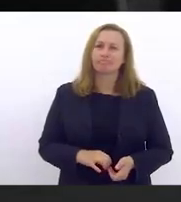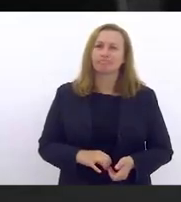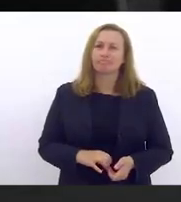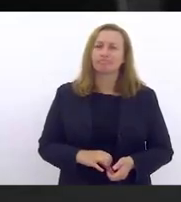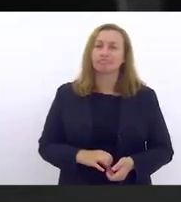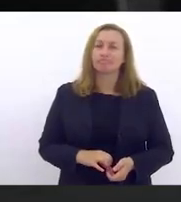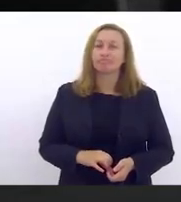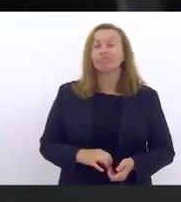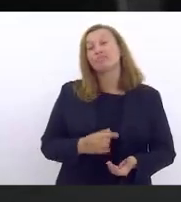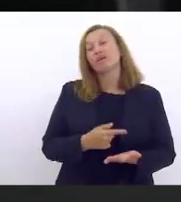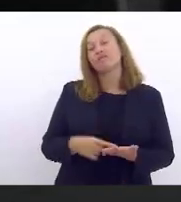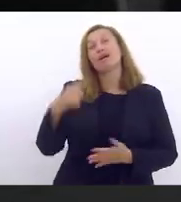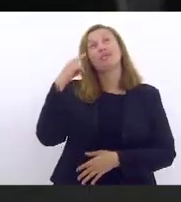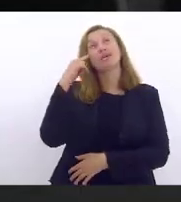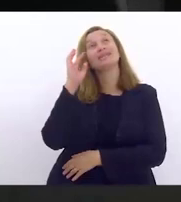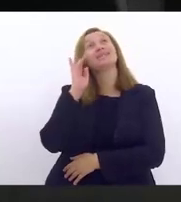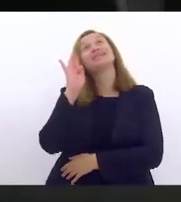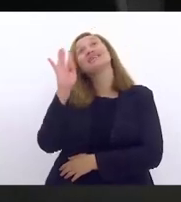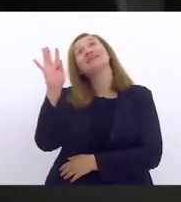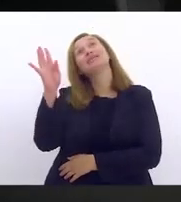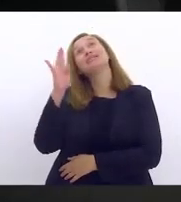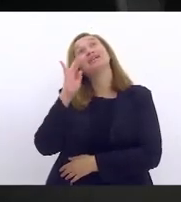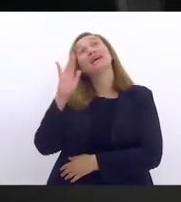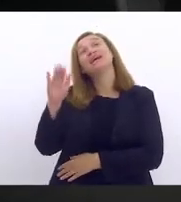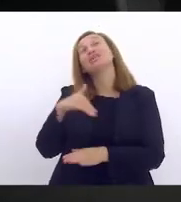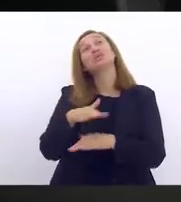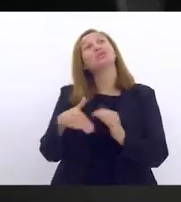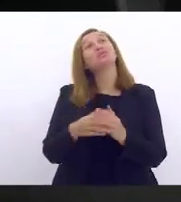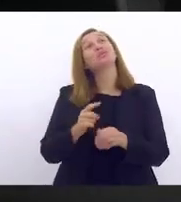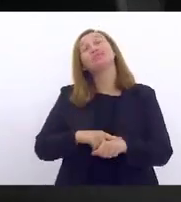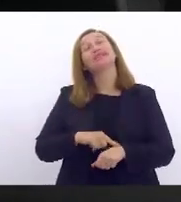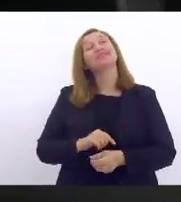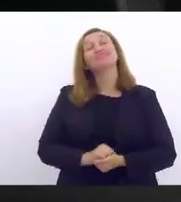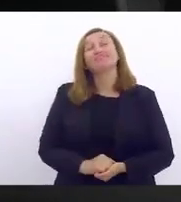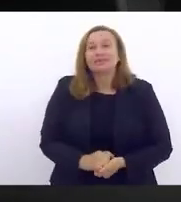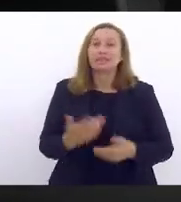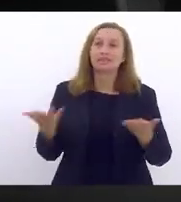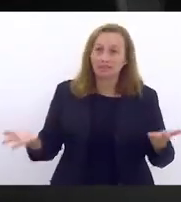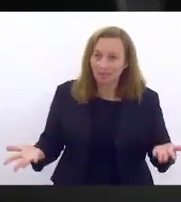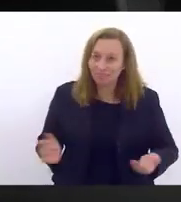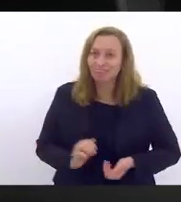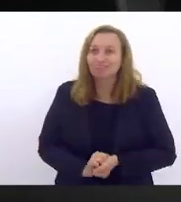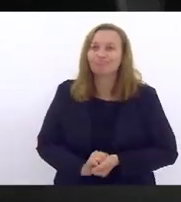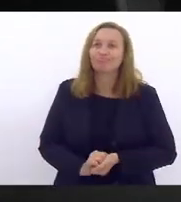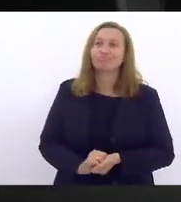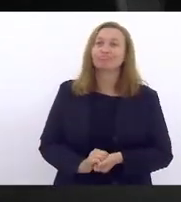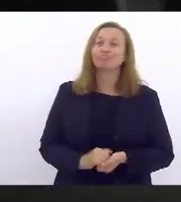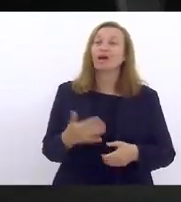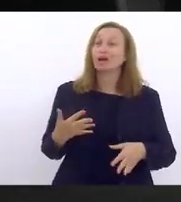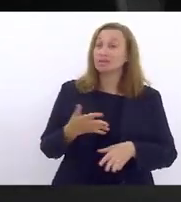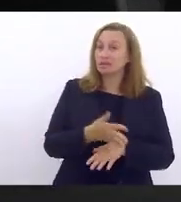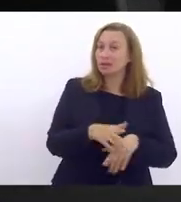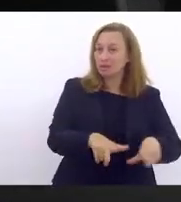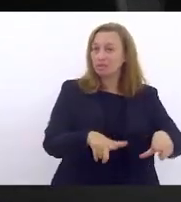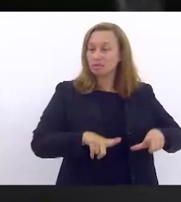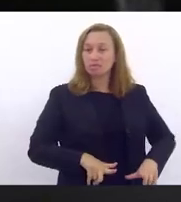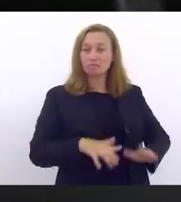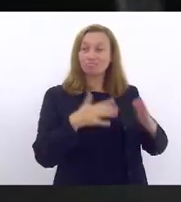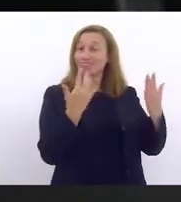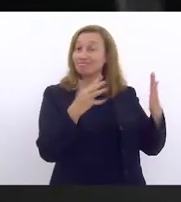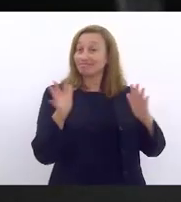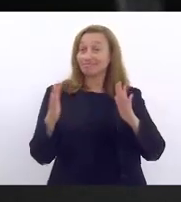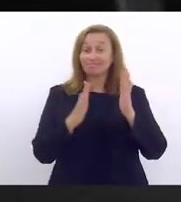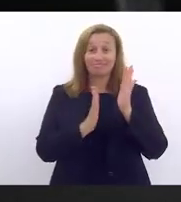Comecei a viajar no tempo, lembrar dessas coisas todas. Né? Então, Entrego a moção de aplauso e